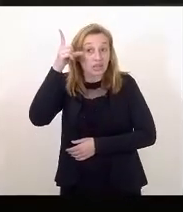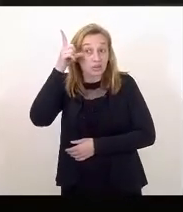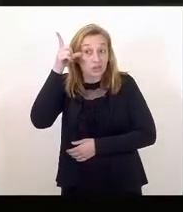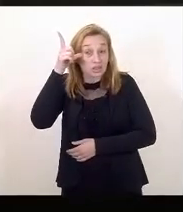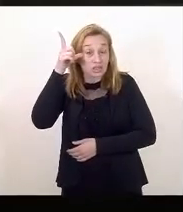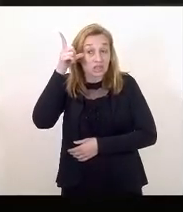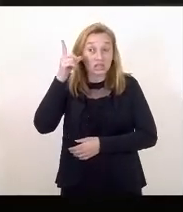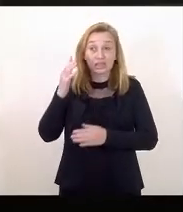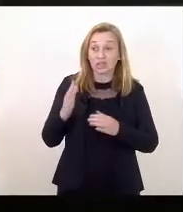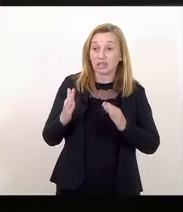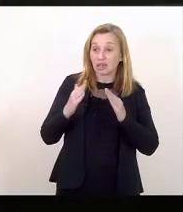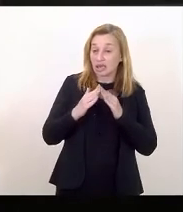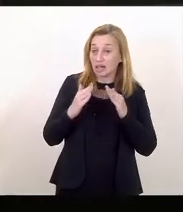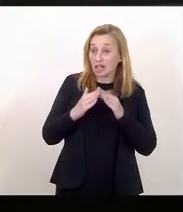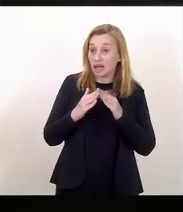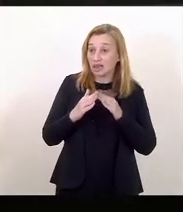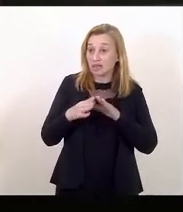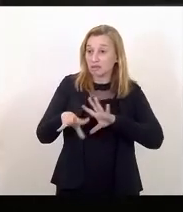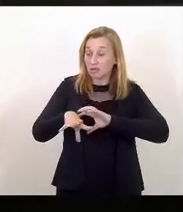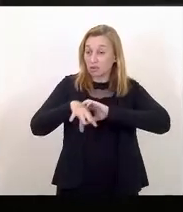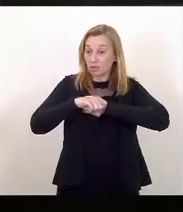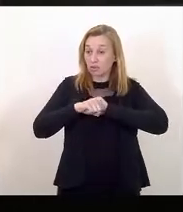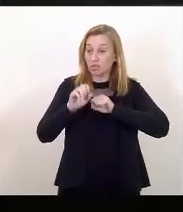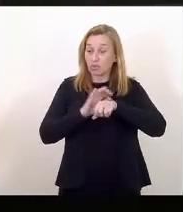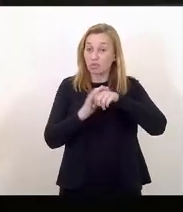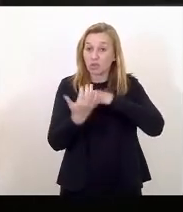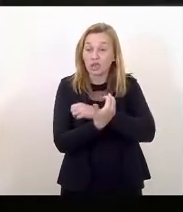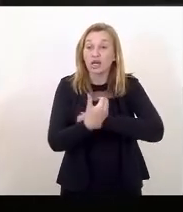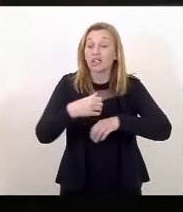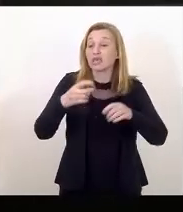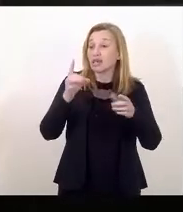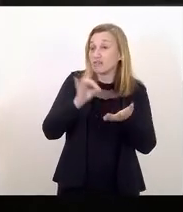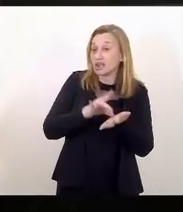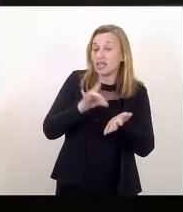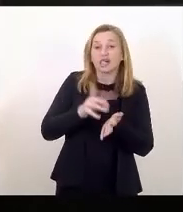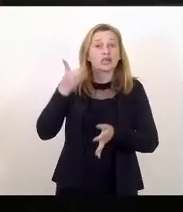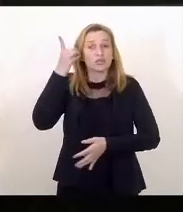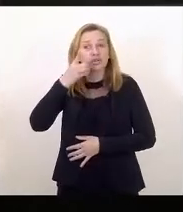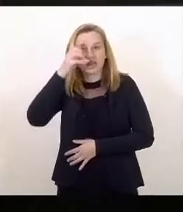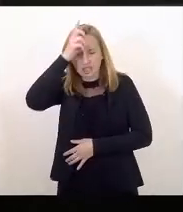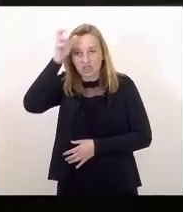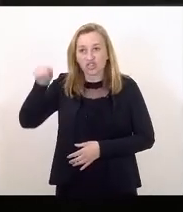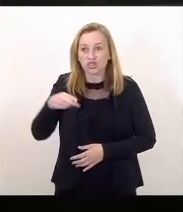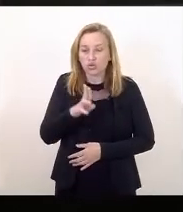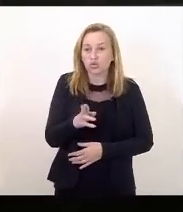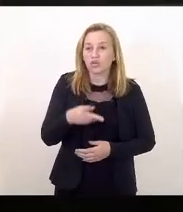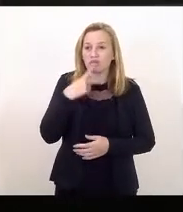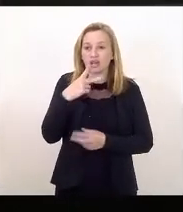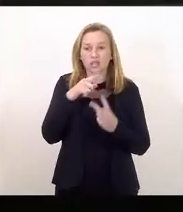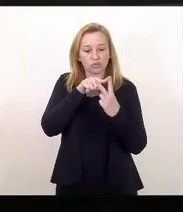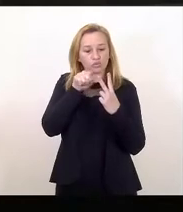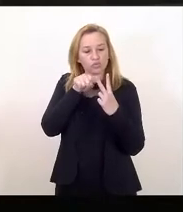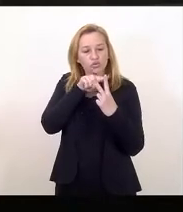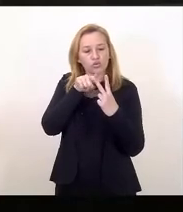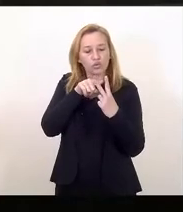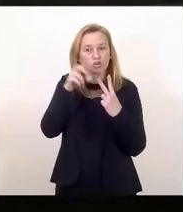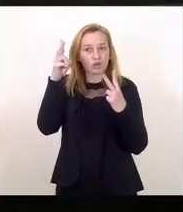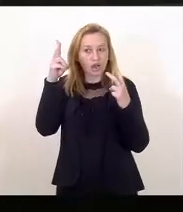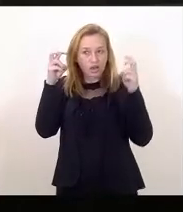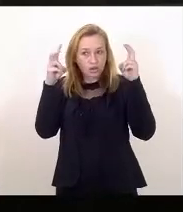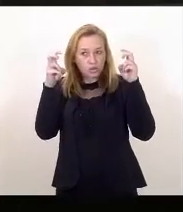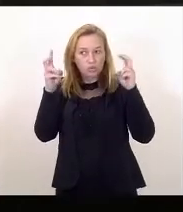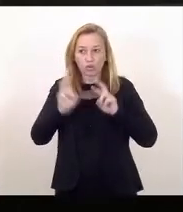que está se recuperando da COVID. E, na verdade, deputada Tia Ju, eu ia fazer duas observações sobre dois assuntos